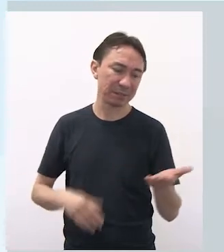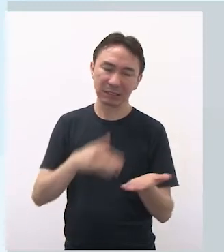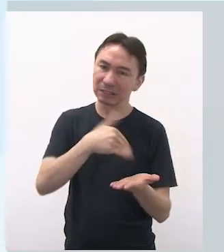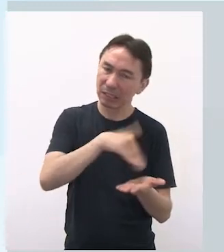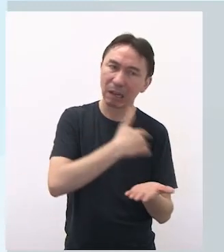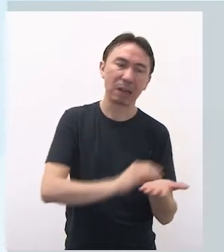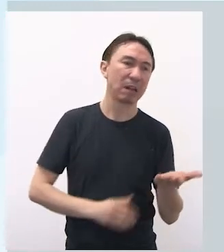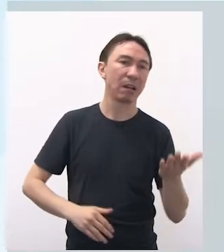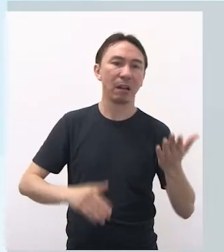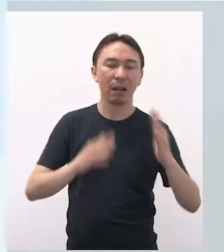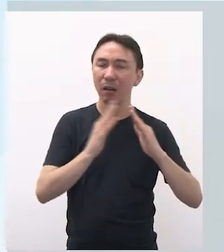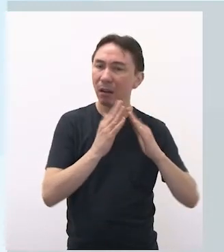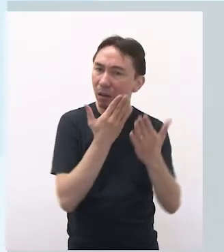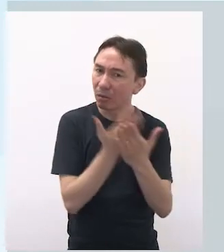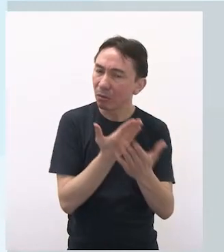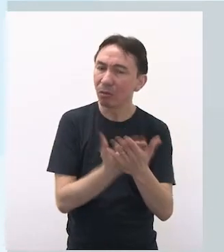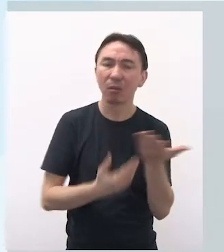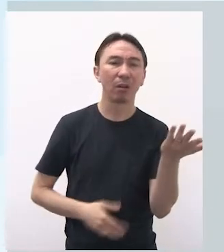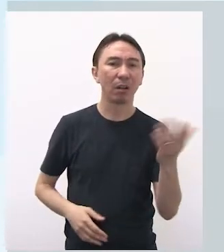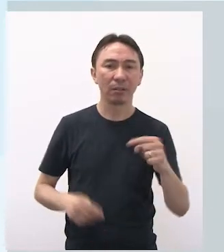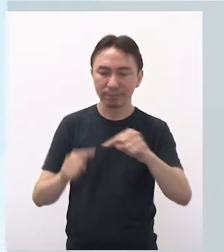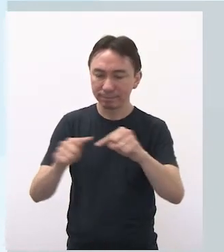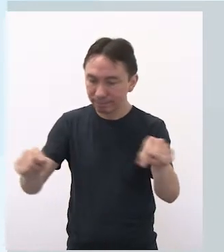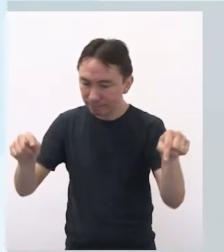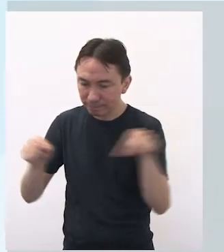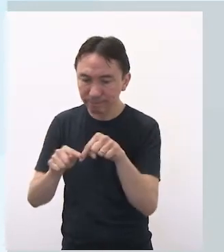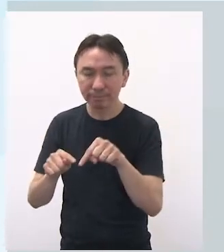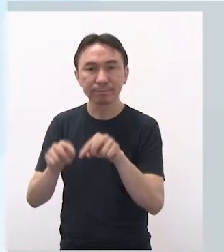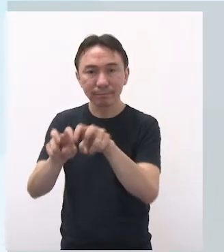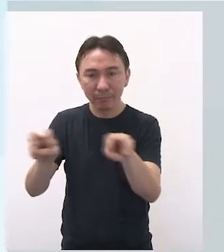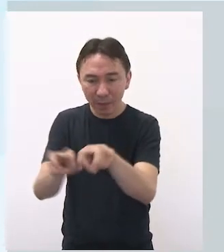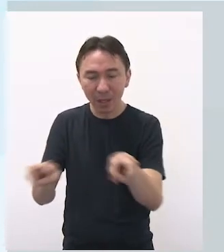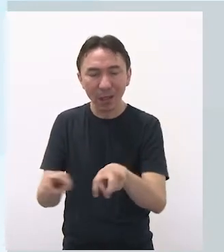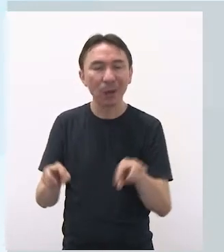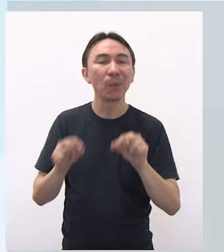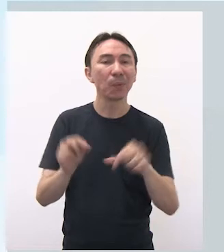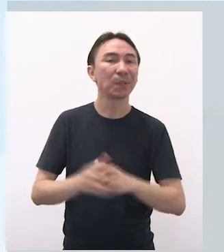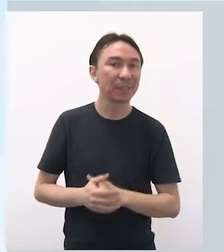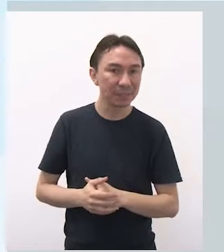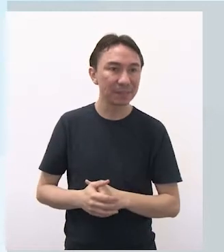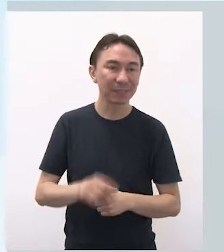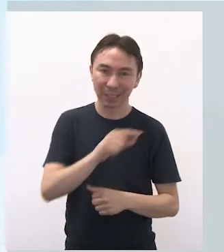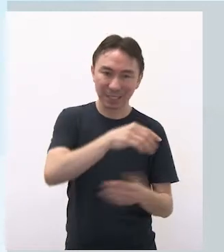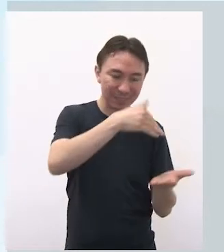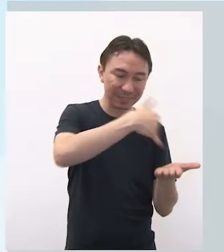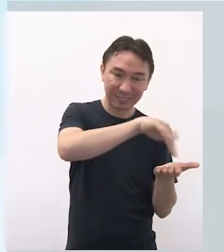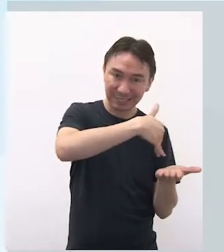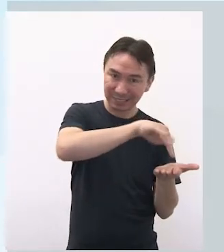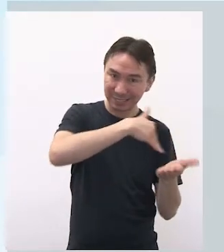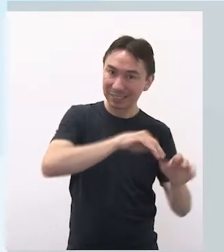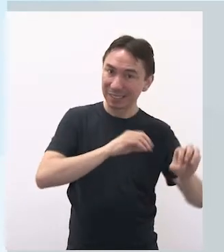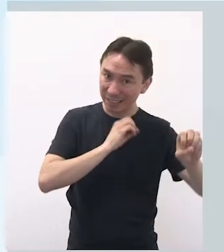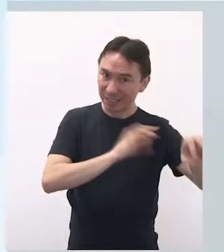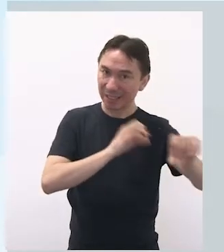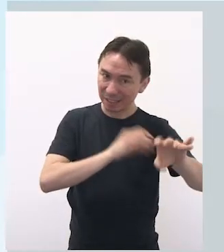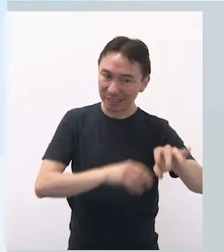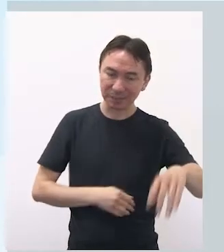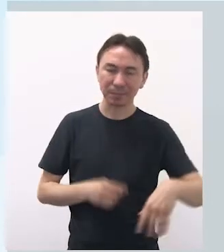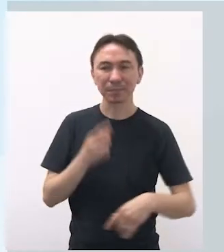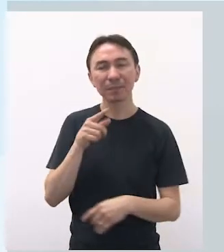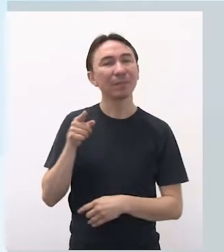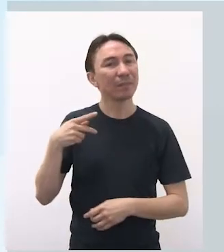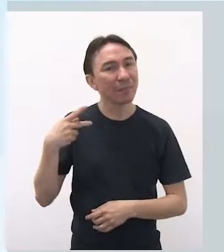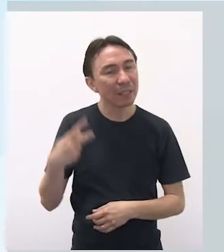de aula. Então, é aquele contexto onde a secretaria traz o que nós vamos planejar, para